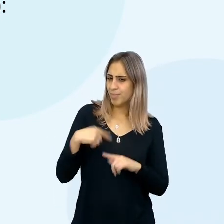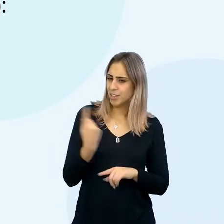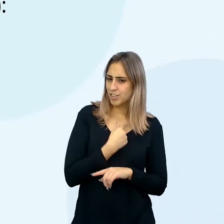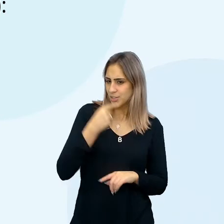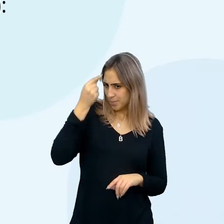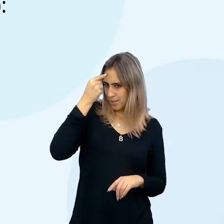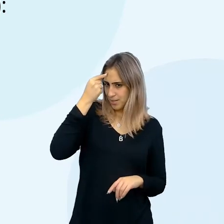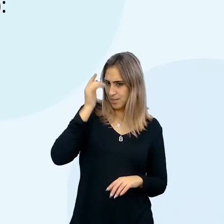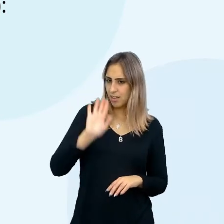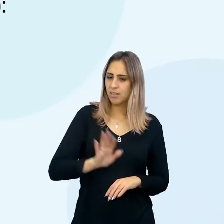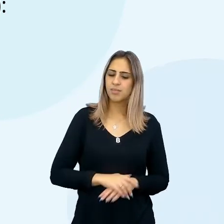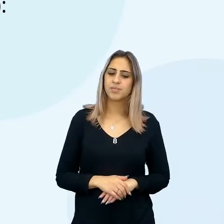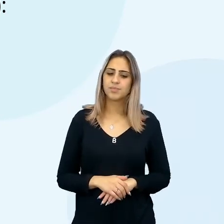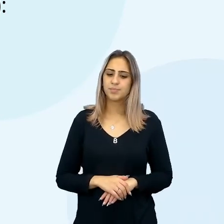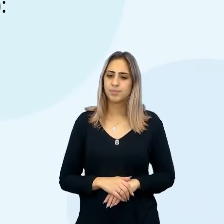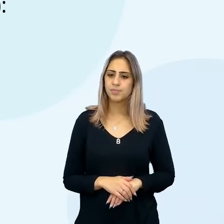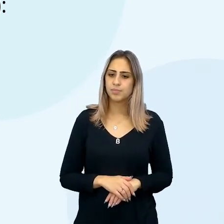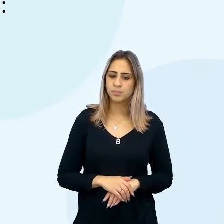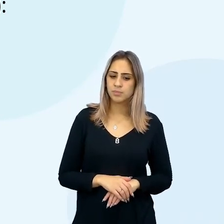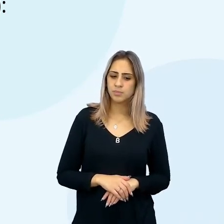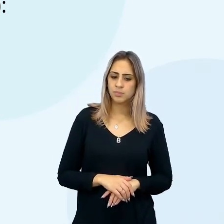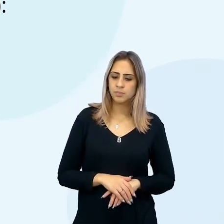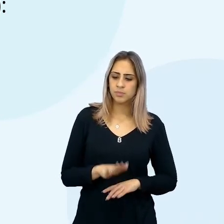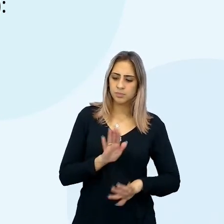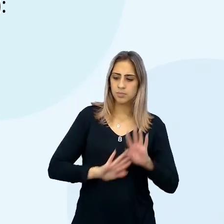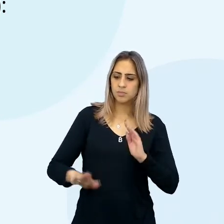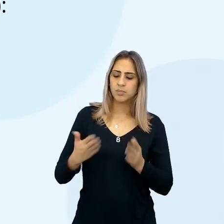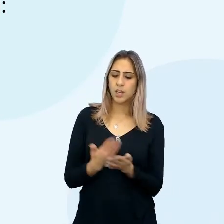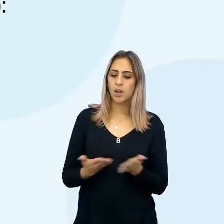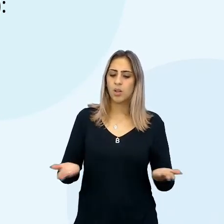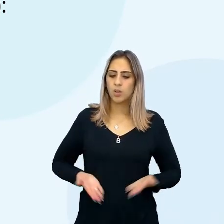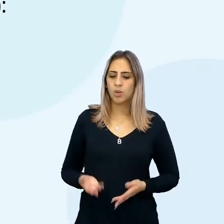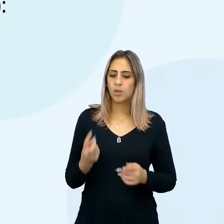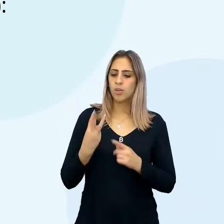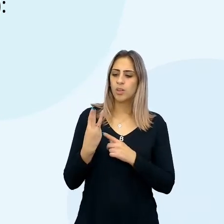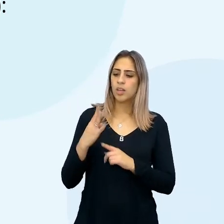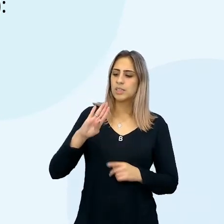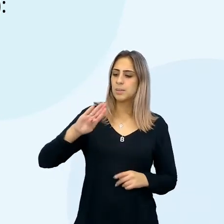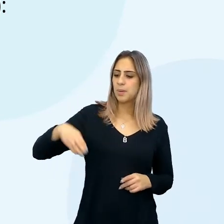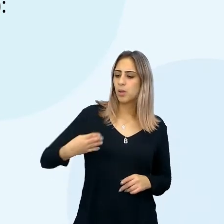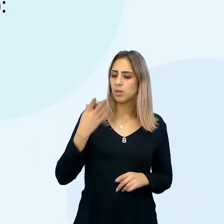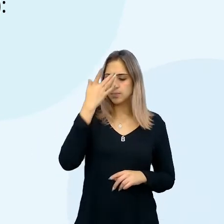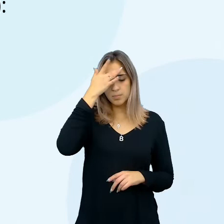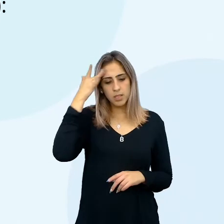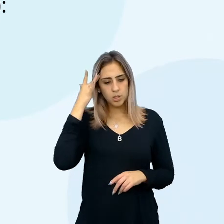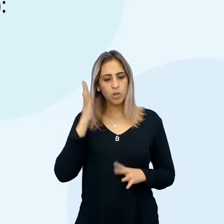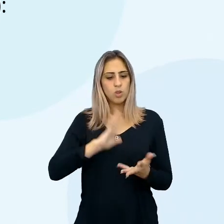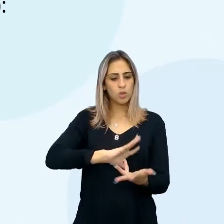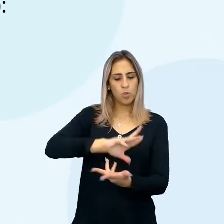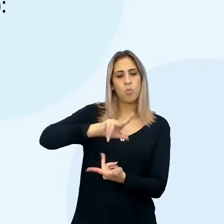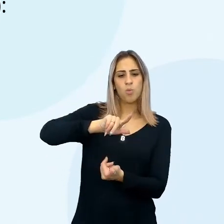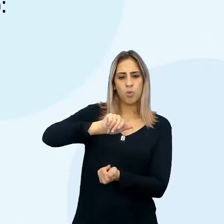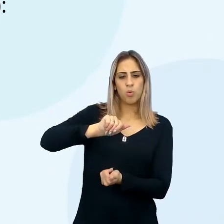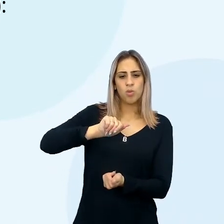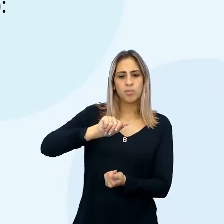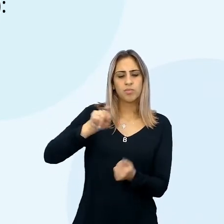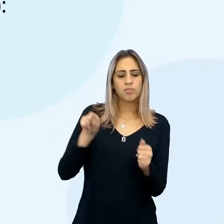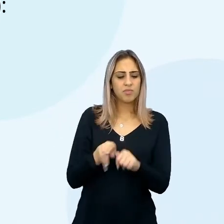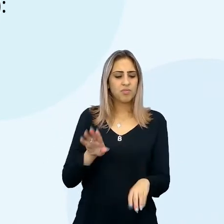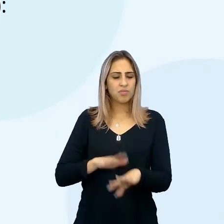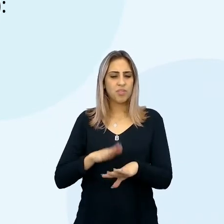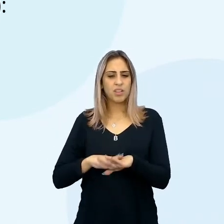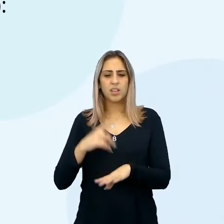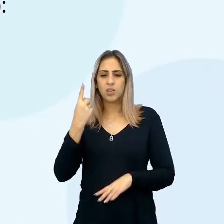pensar. Mas, para o que nos concerne na aula hoje, 3 bilhões de pessoas no mundo realizam